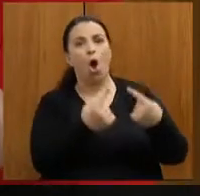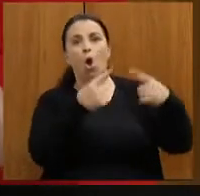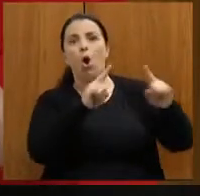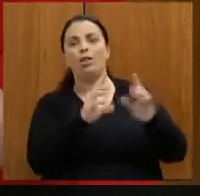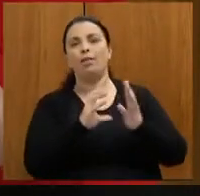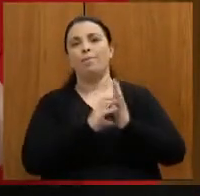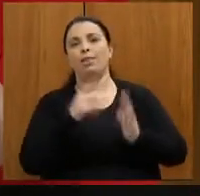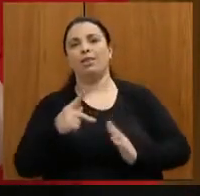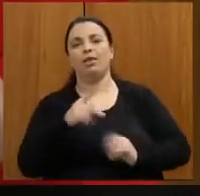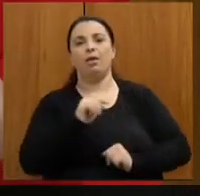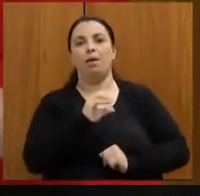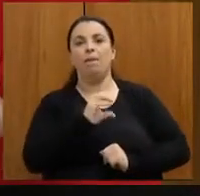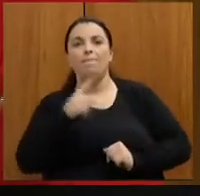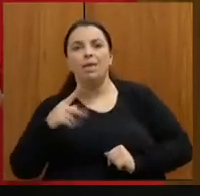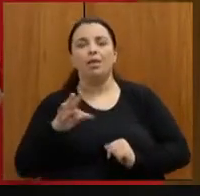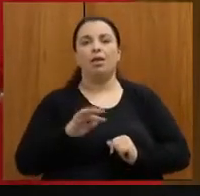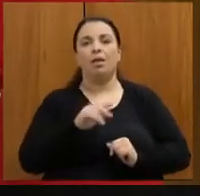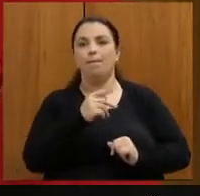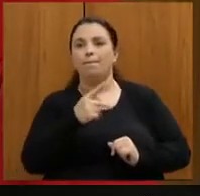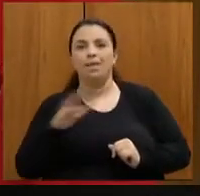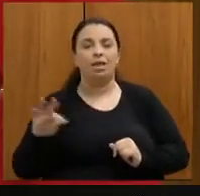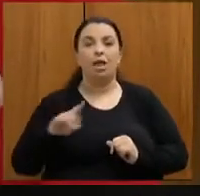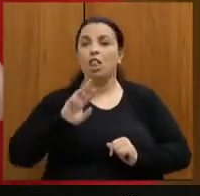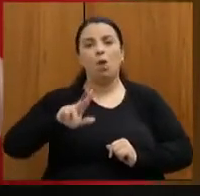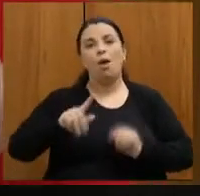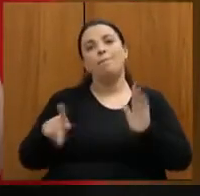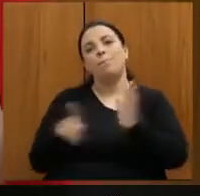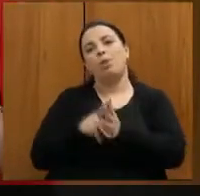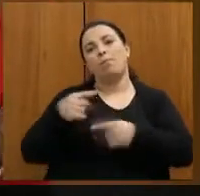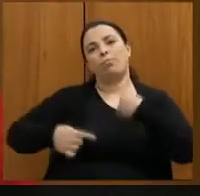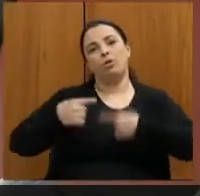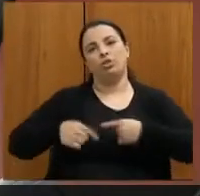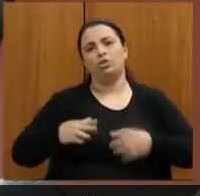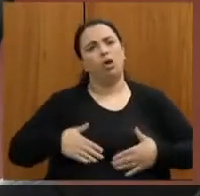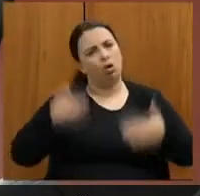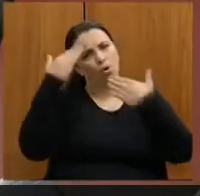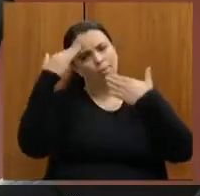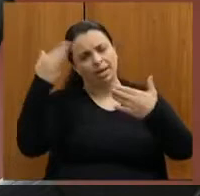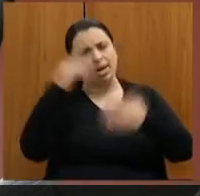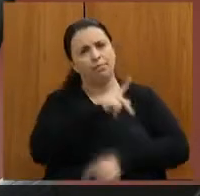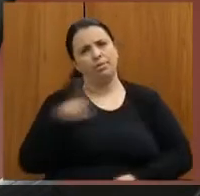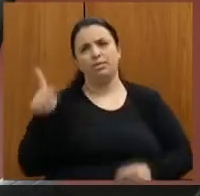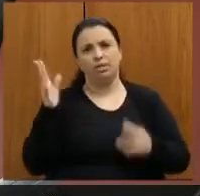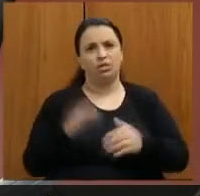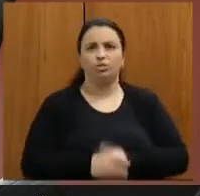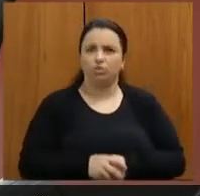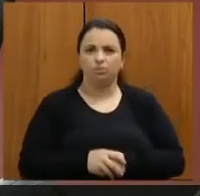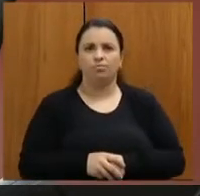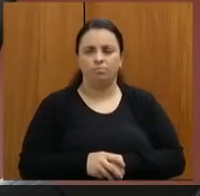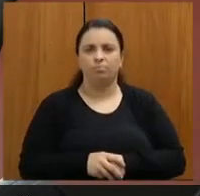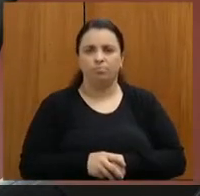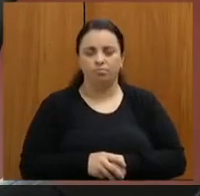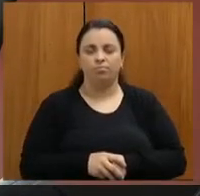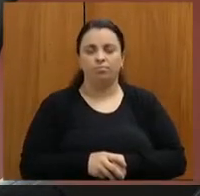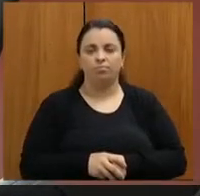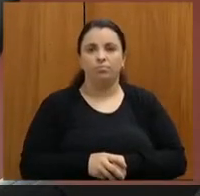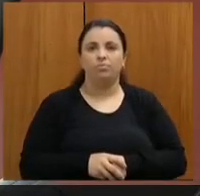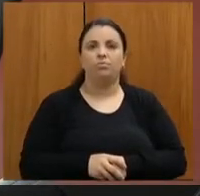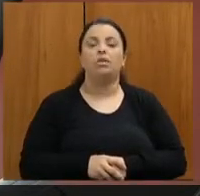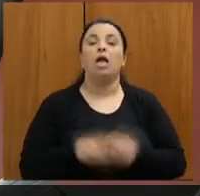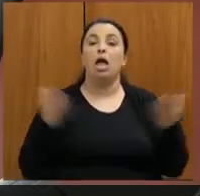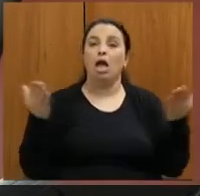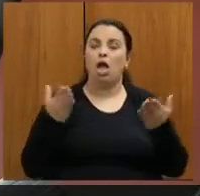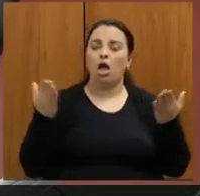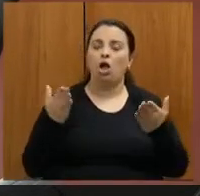não é construir suas próprias políticas Obrigado presidente a tua palavra Deputado